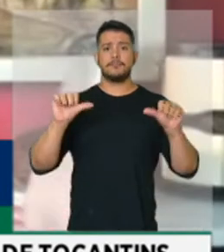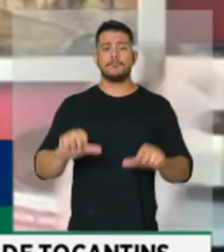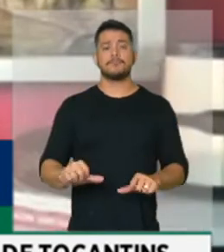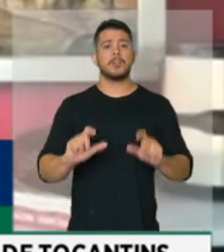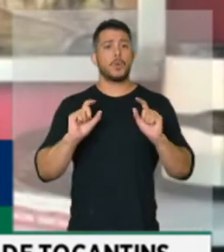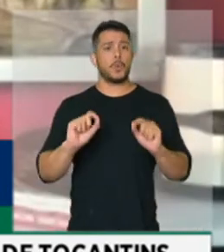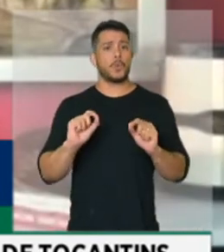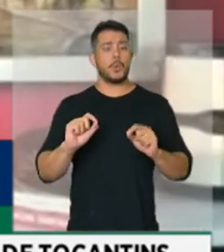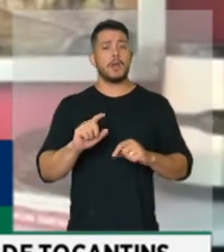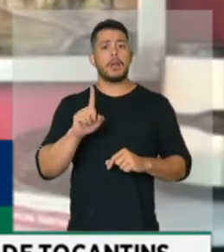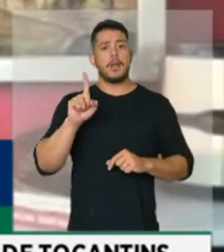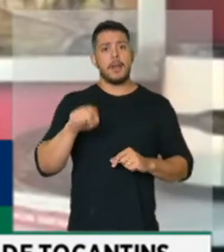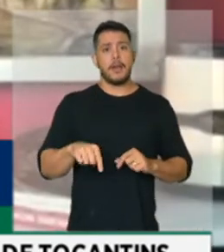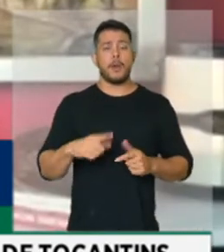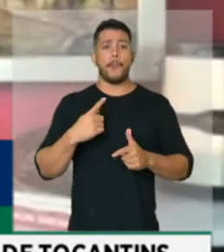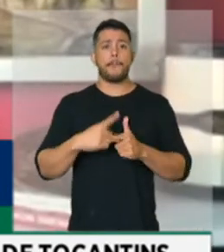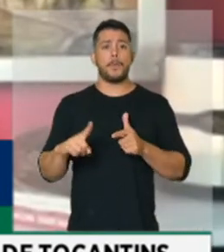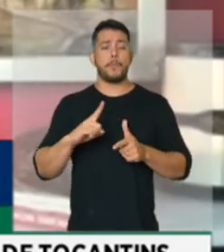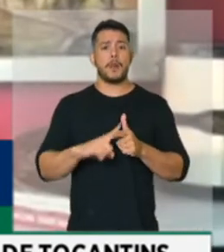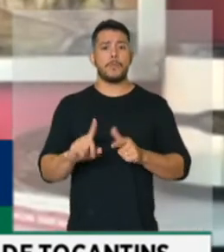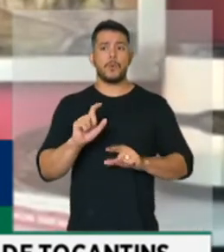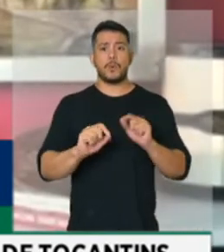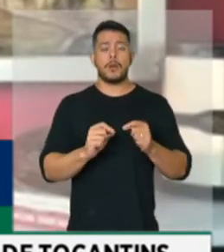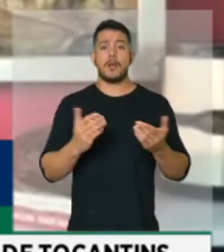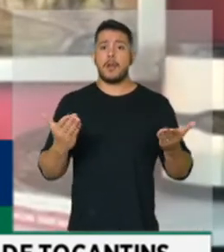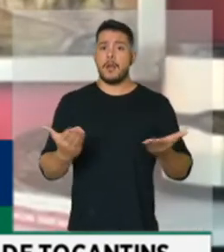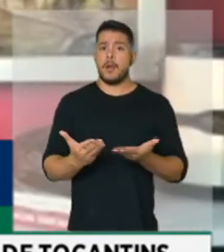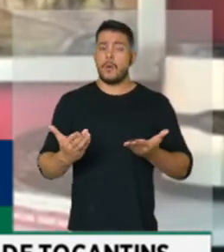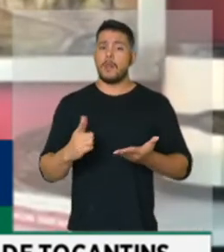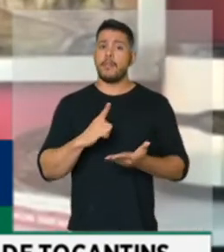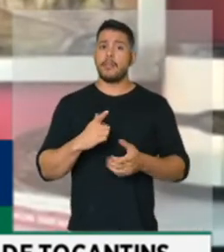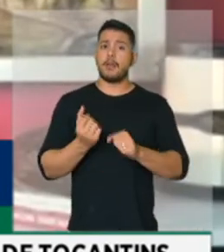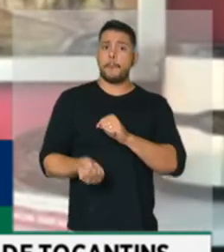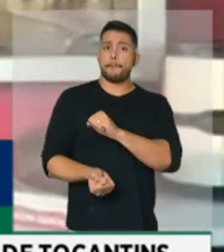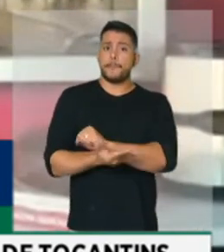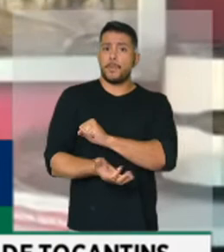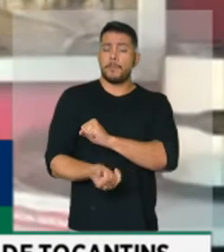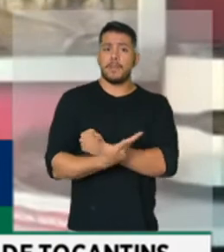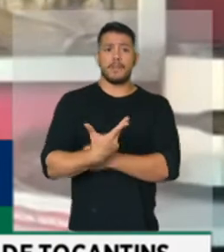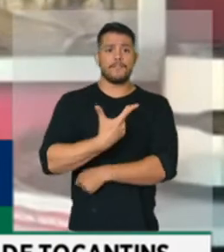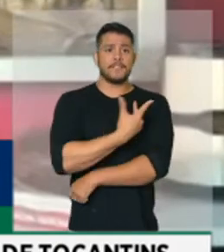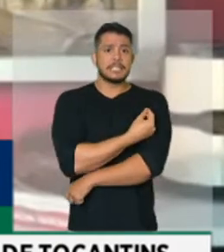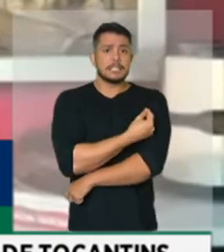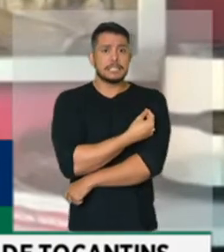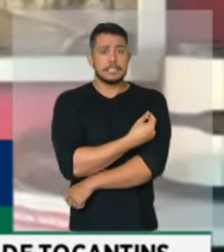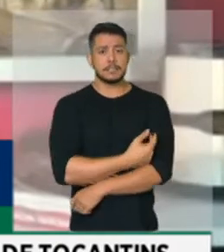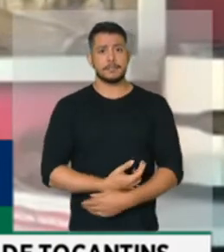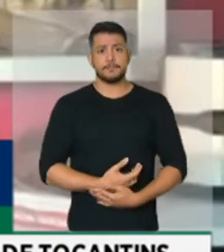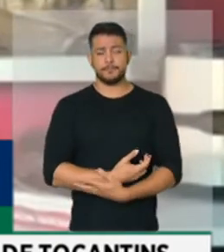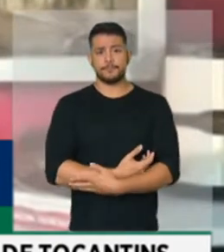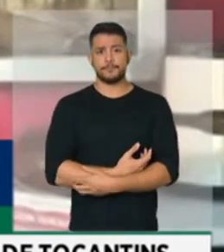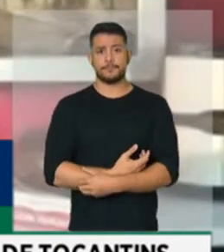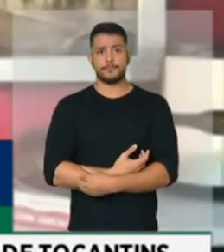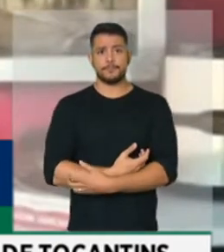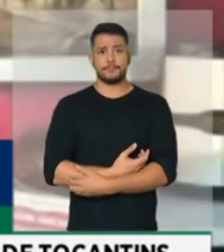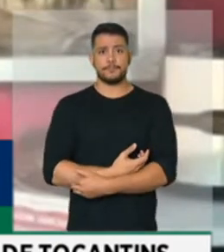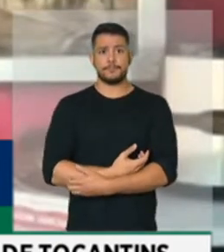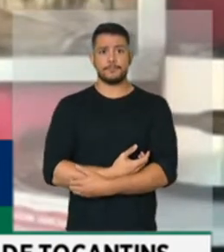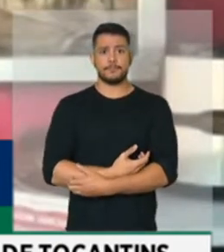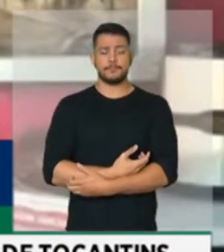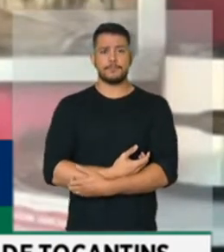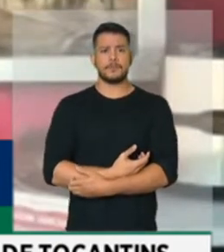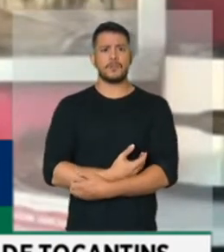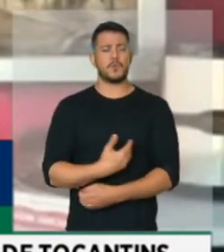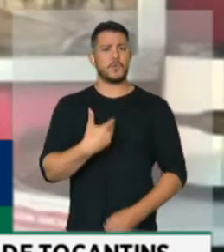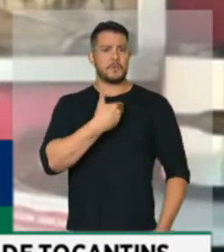da ivermectina, nós temos agora a propina da vacina. Um governo que dizia que não